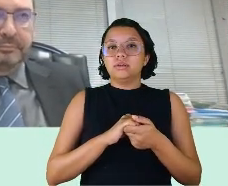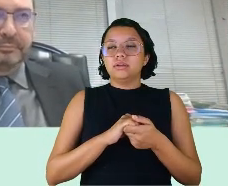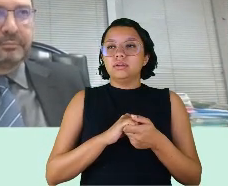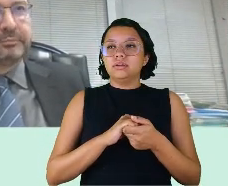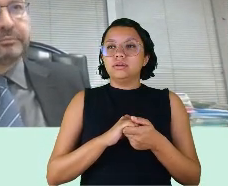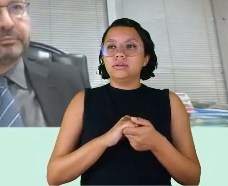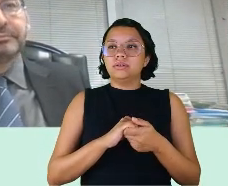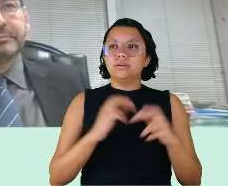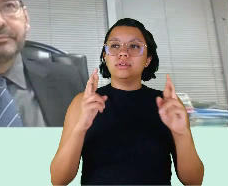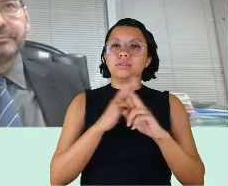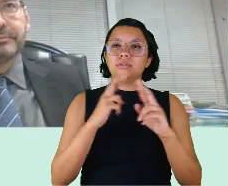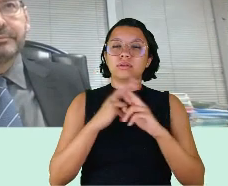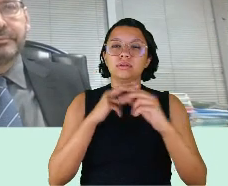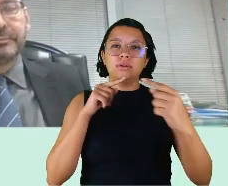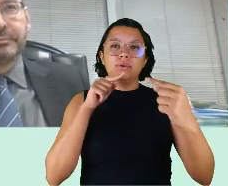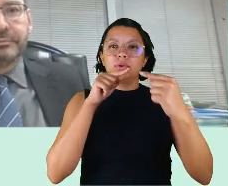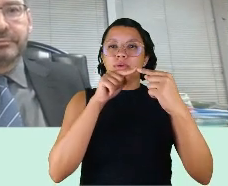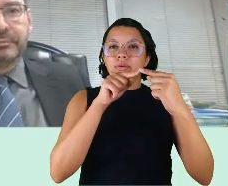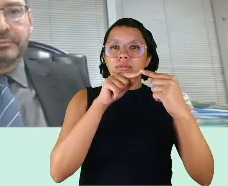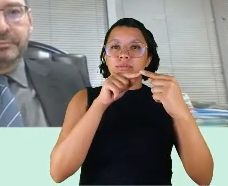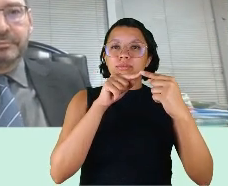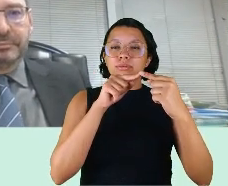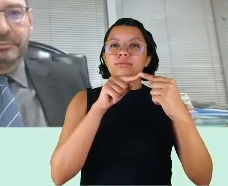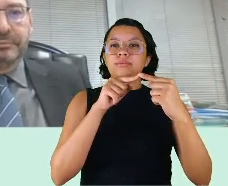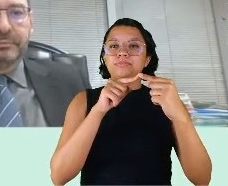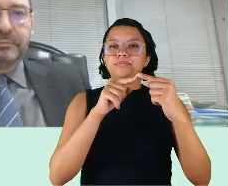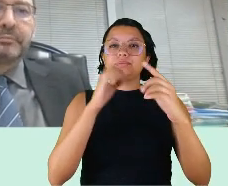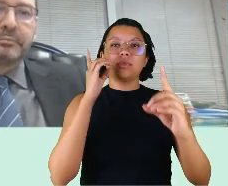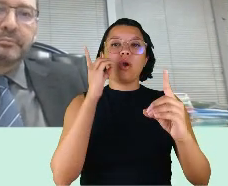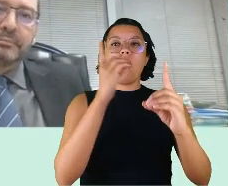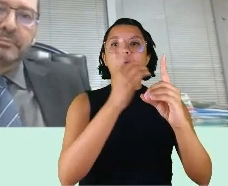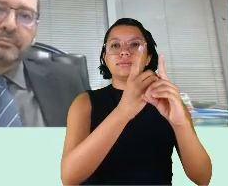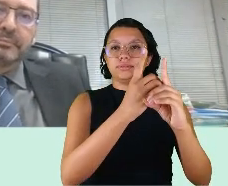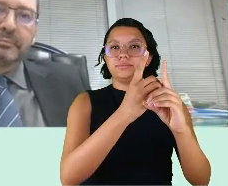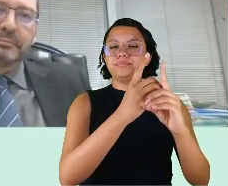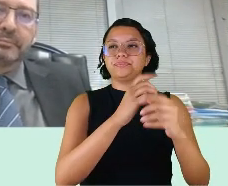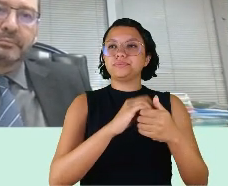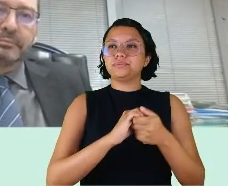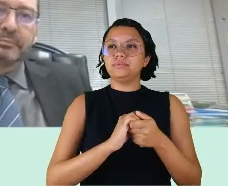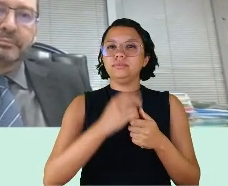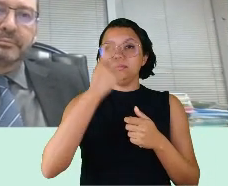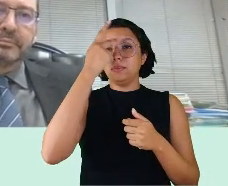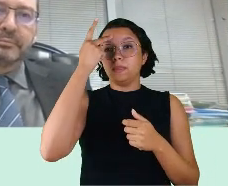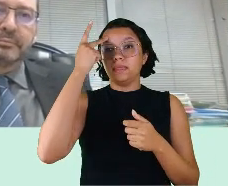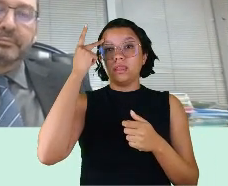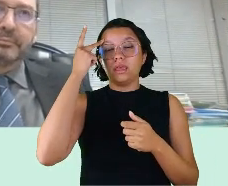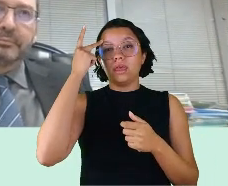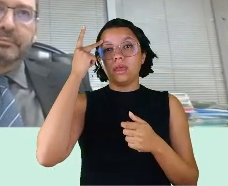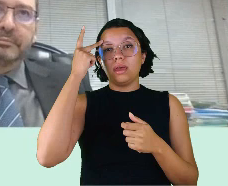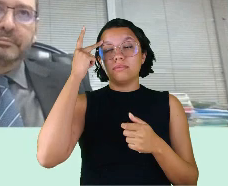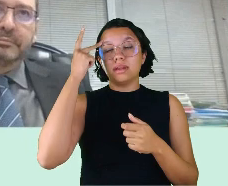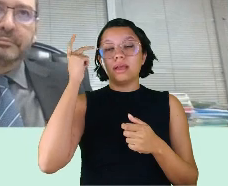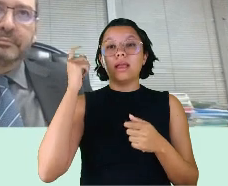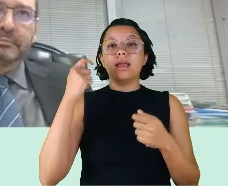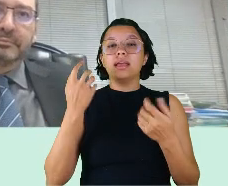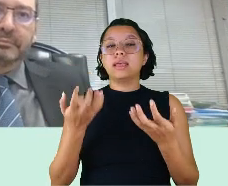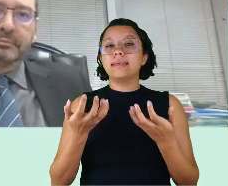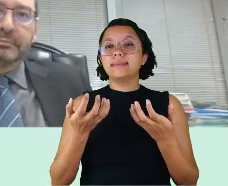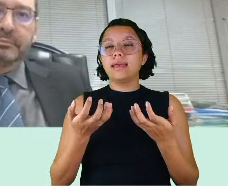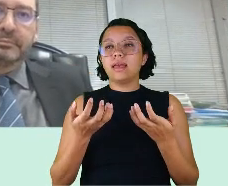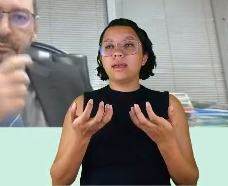em termos de objetivos a serem atingidos, né, para quem pretende se